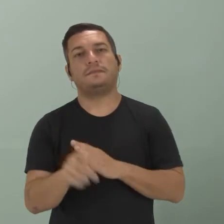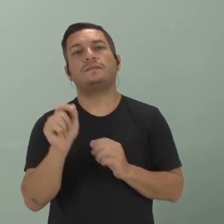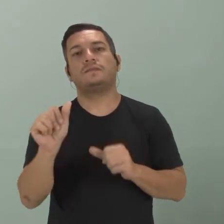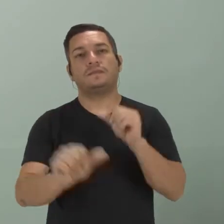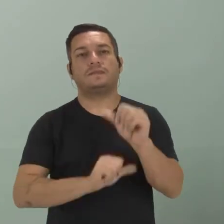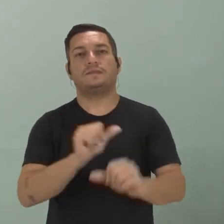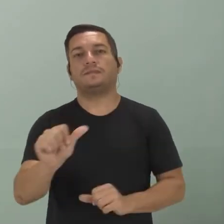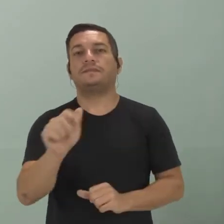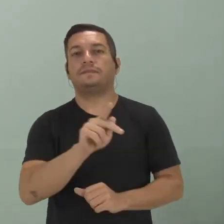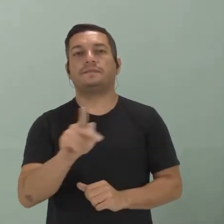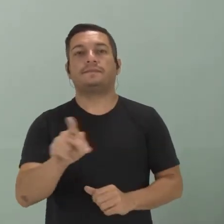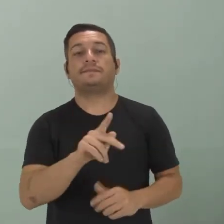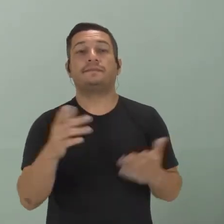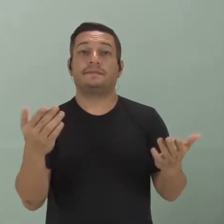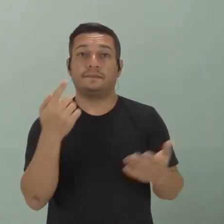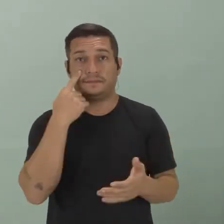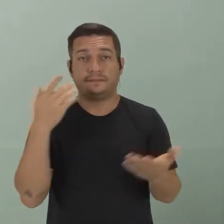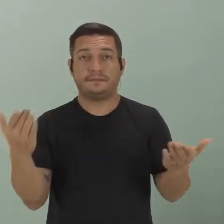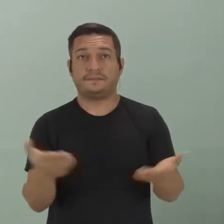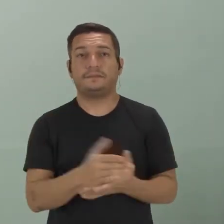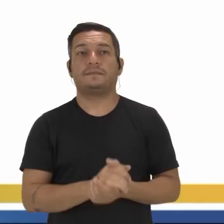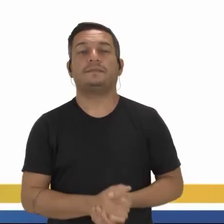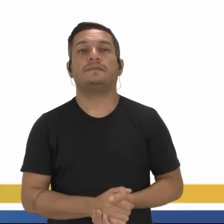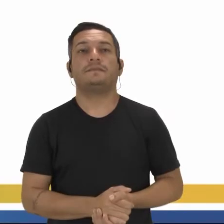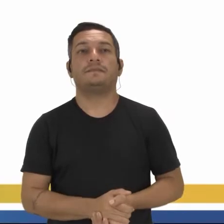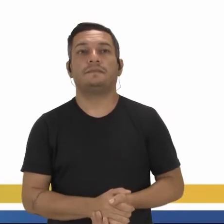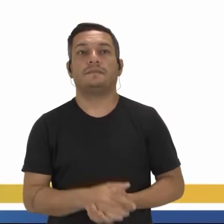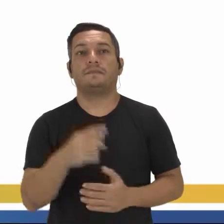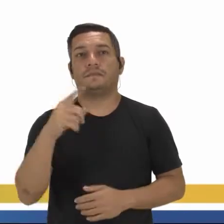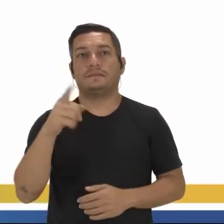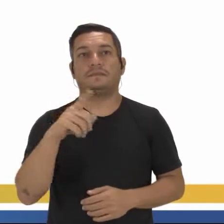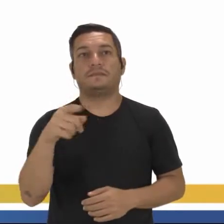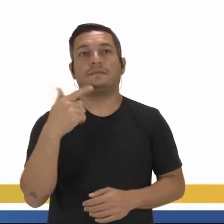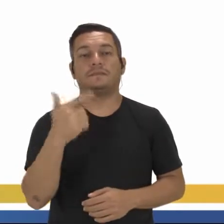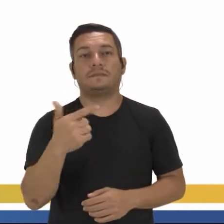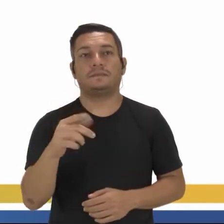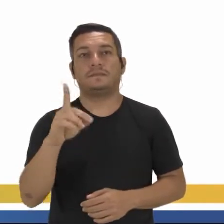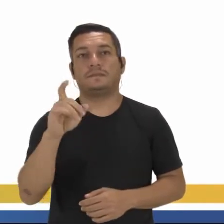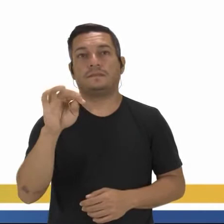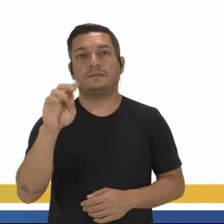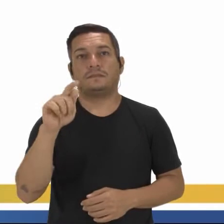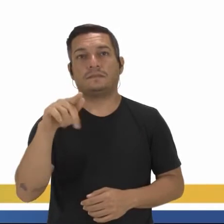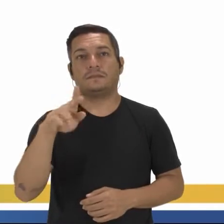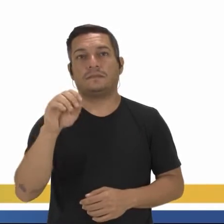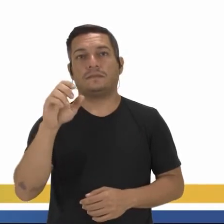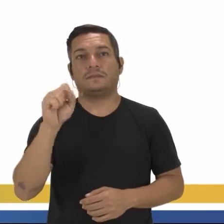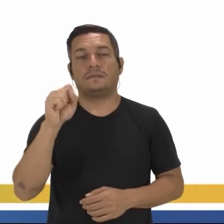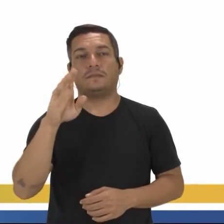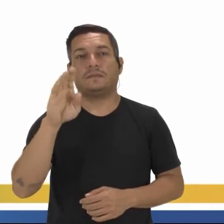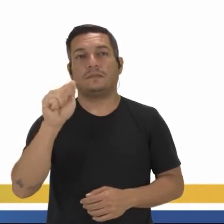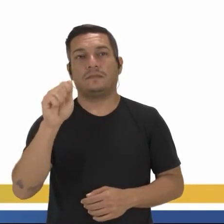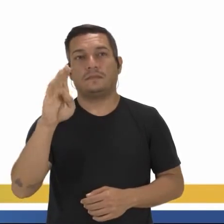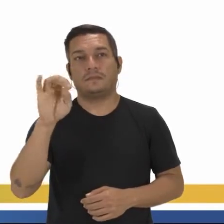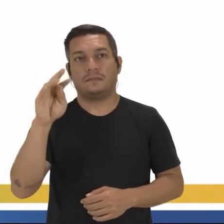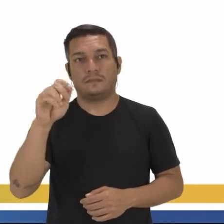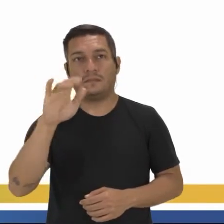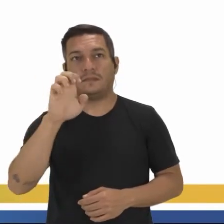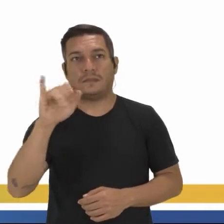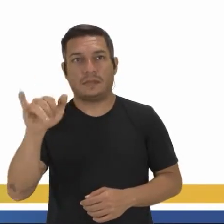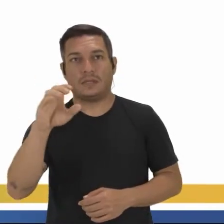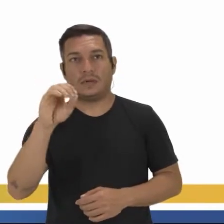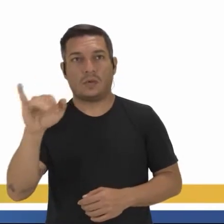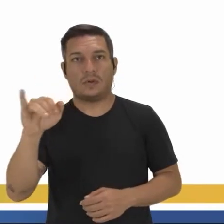mudou, professora? É isso que nós vamos ver agora. Não se acentuam mais os ditongos abertos e e oi das